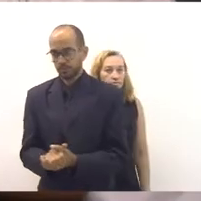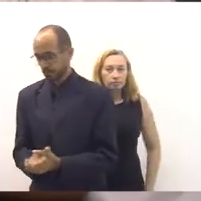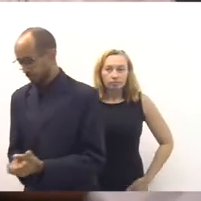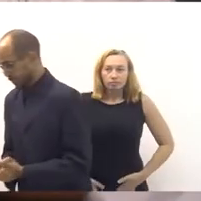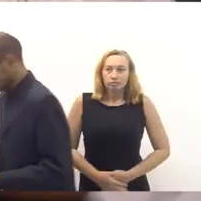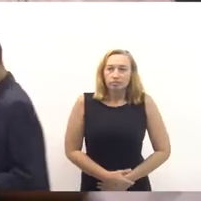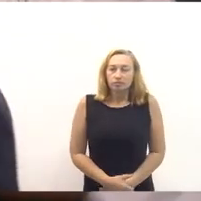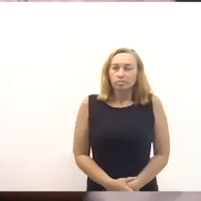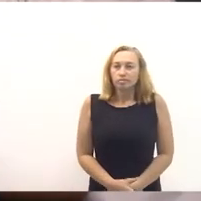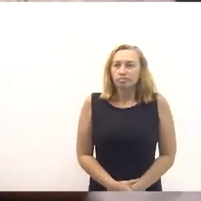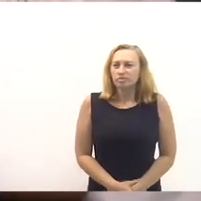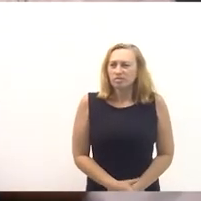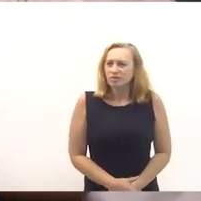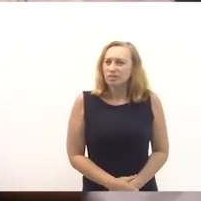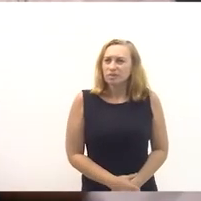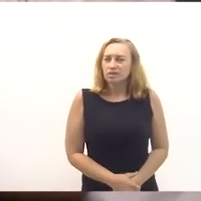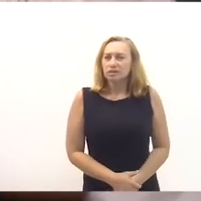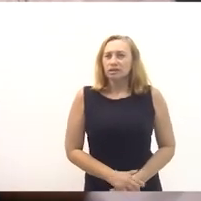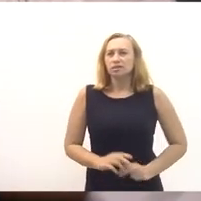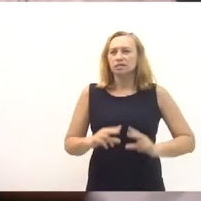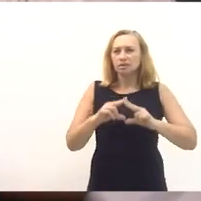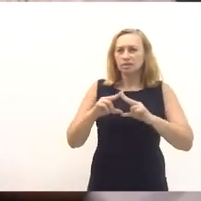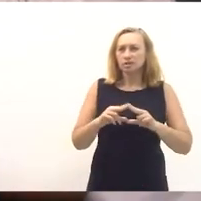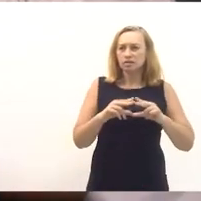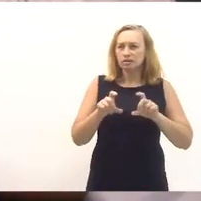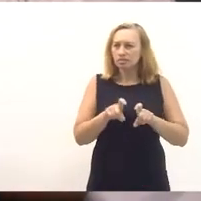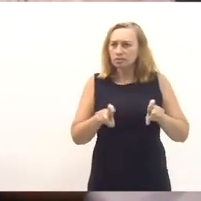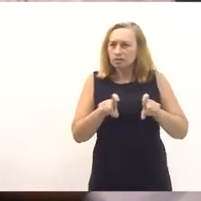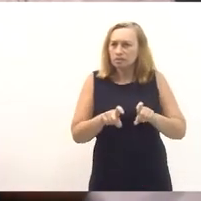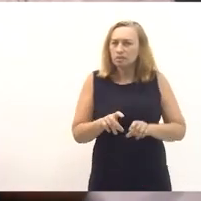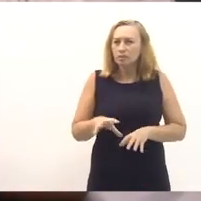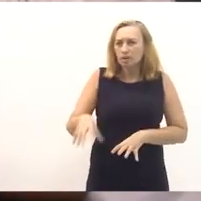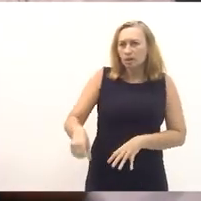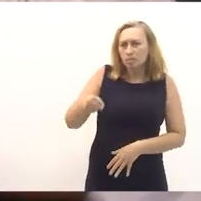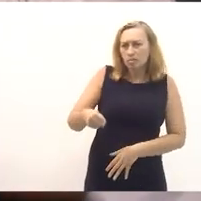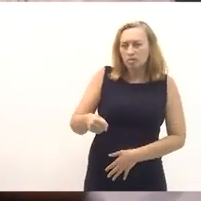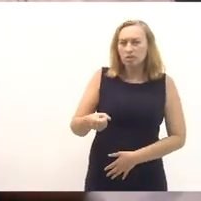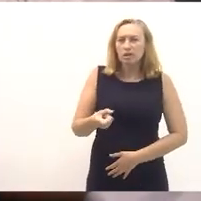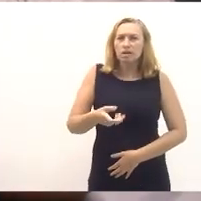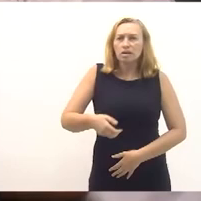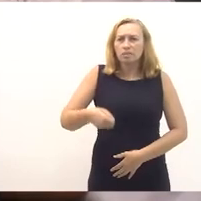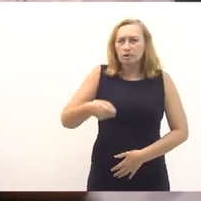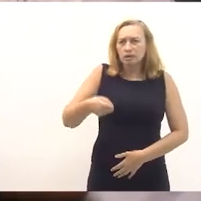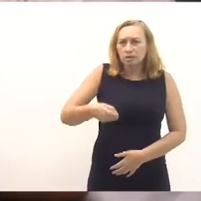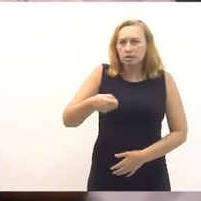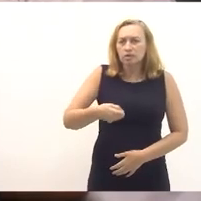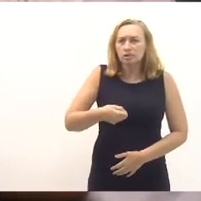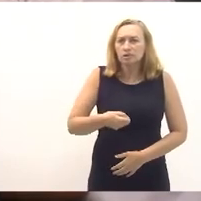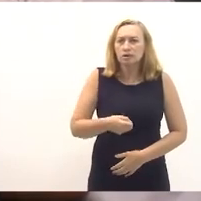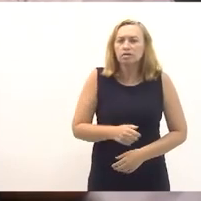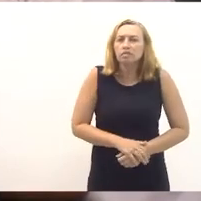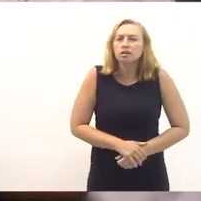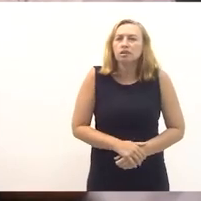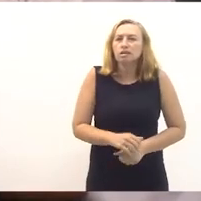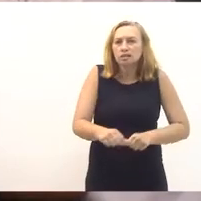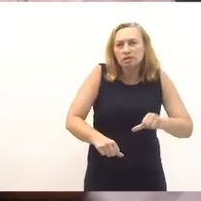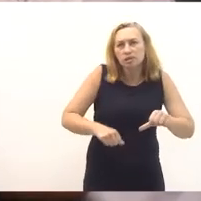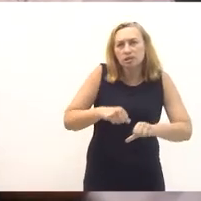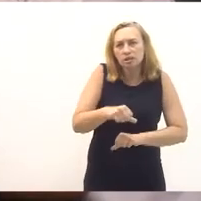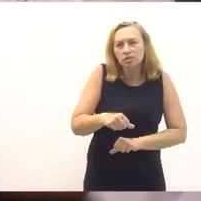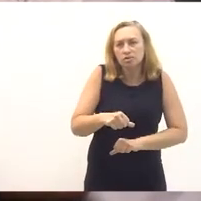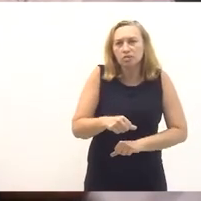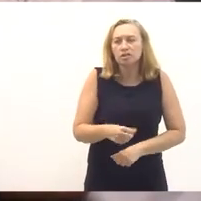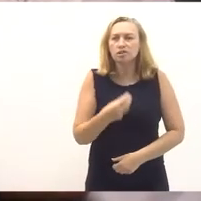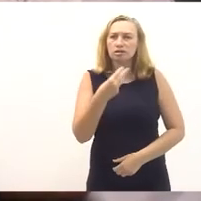reciclagem de computadores Então se pagavam uma bolsa pequena para jovens da comunidade aprender a formar